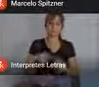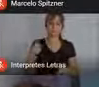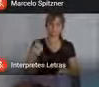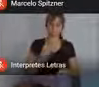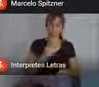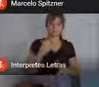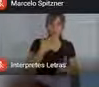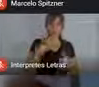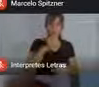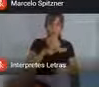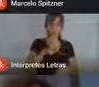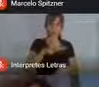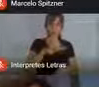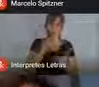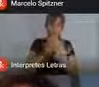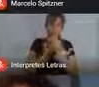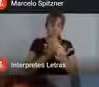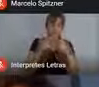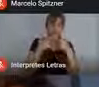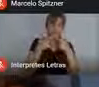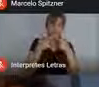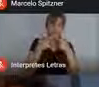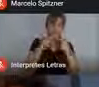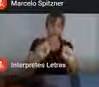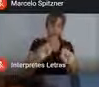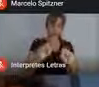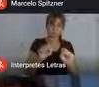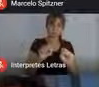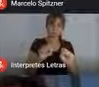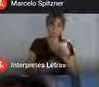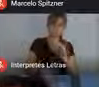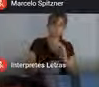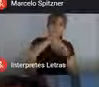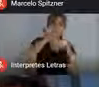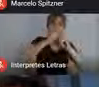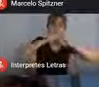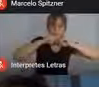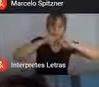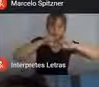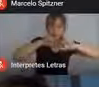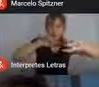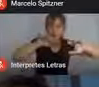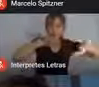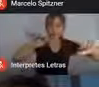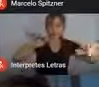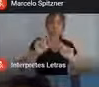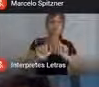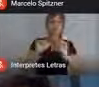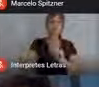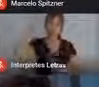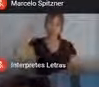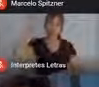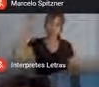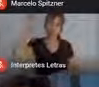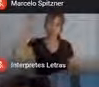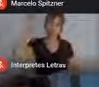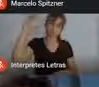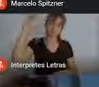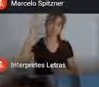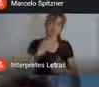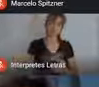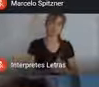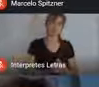linguistas, precisamos ser os primeiros divulgadores do conhecimento científico que nós sabemos e recebemos na